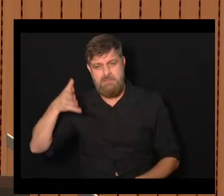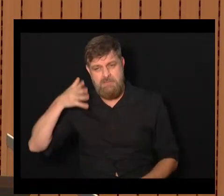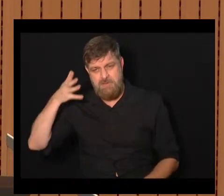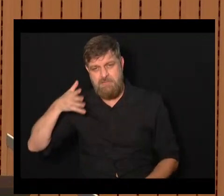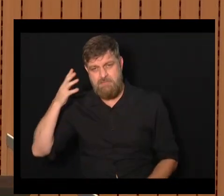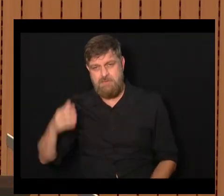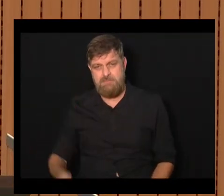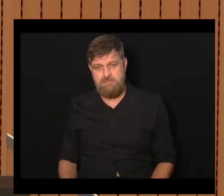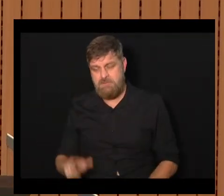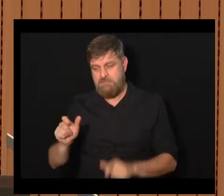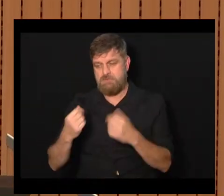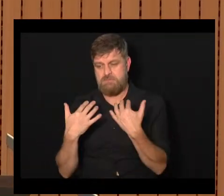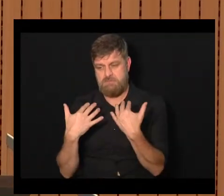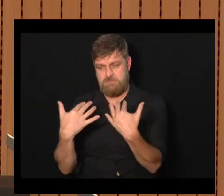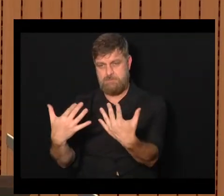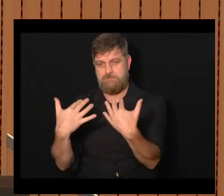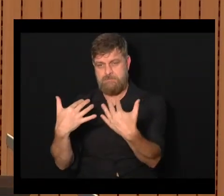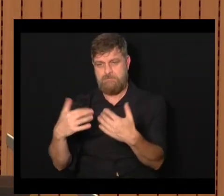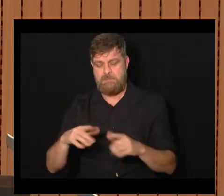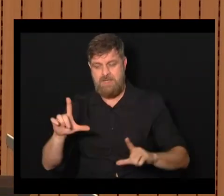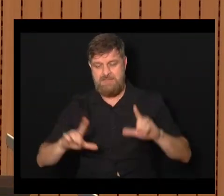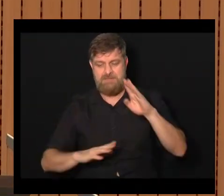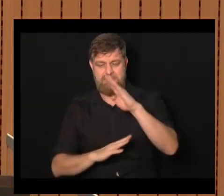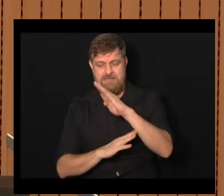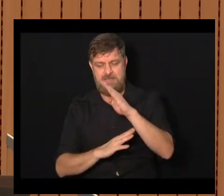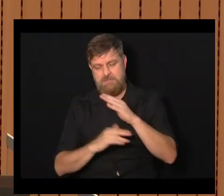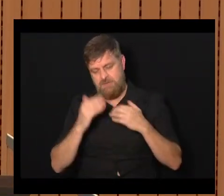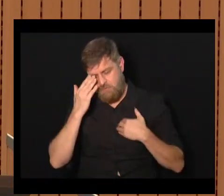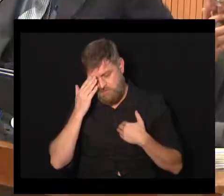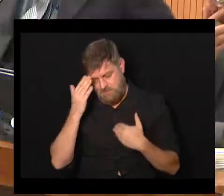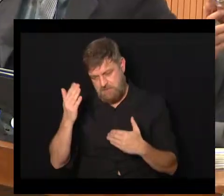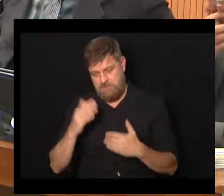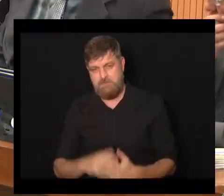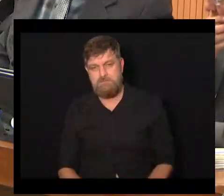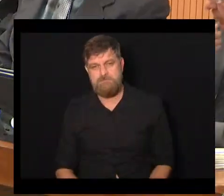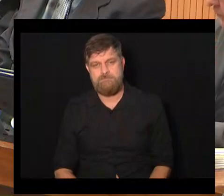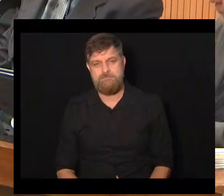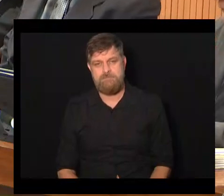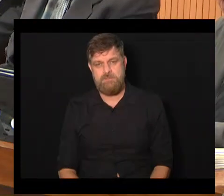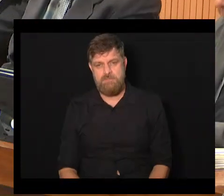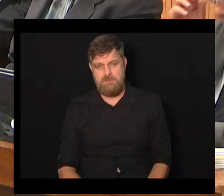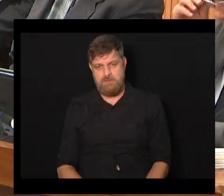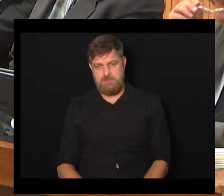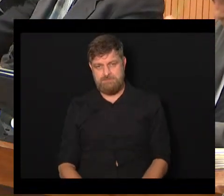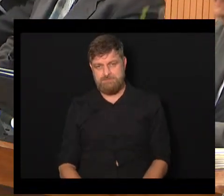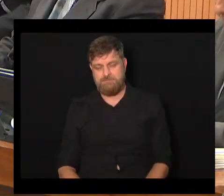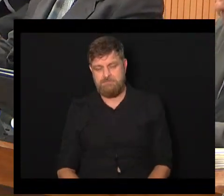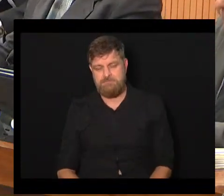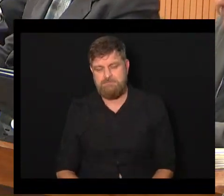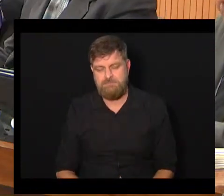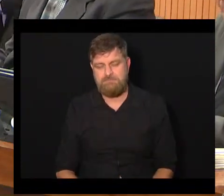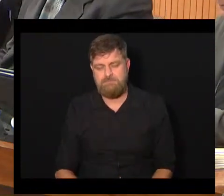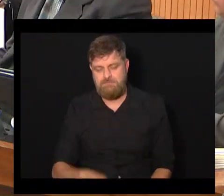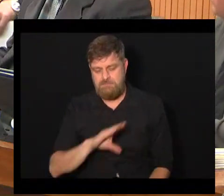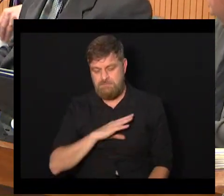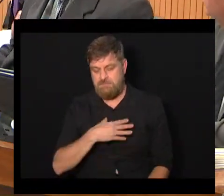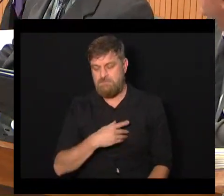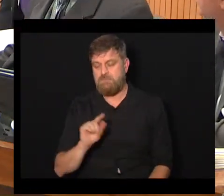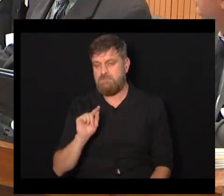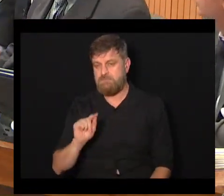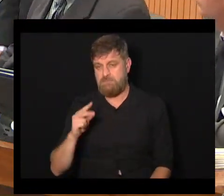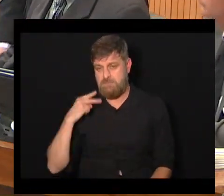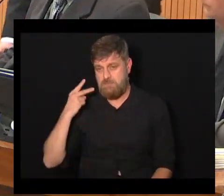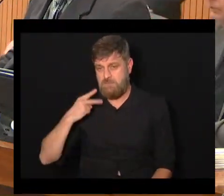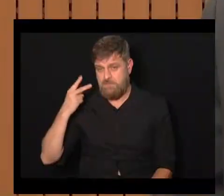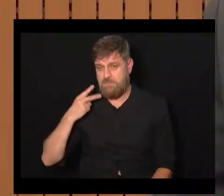agradeço a você que nos assistiu através da TV Câmara. Muito obrigado, senhor presidente. Obrigado, vereador Carmo Luiz. Vereador Campos Filho, próximo vereador inscrito. Para sim,